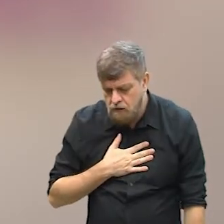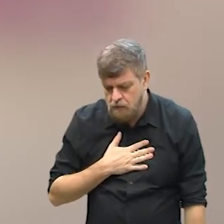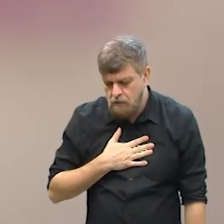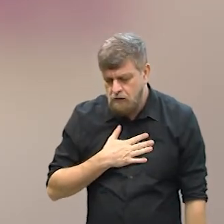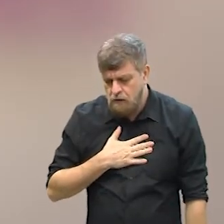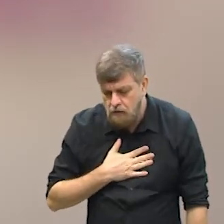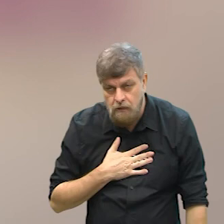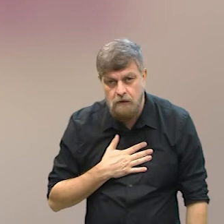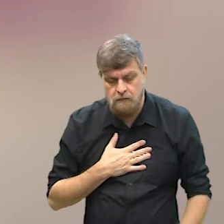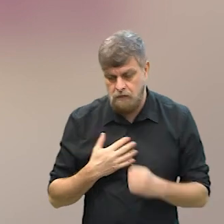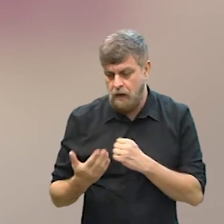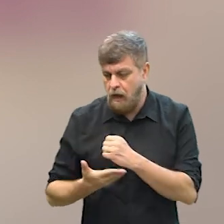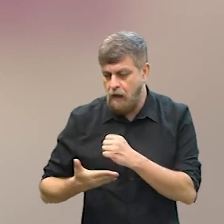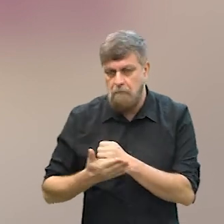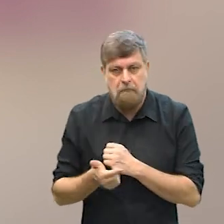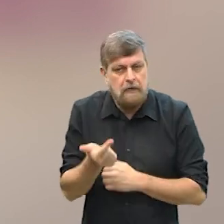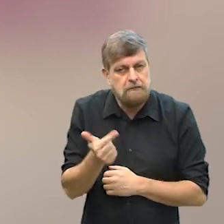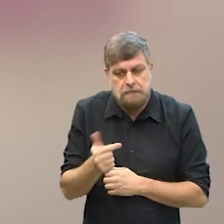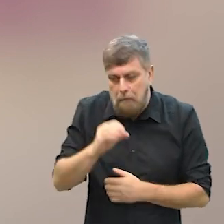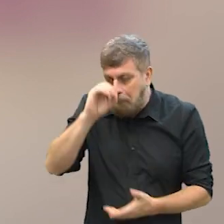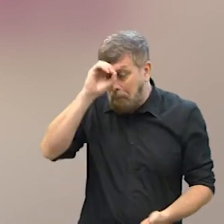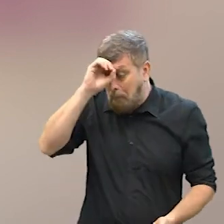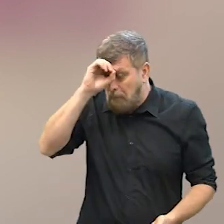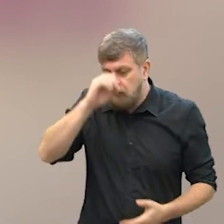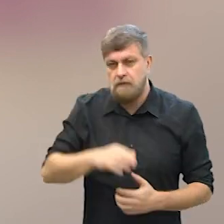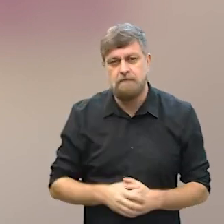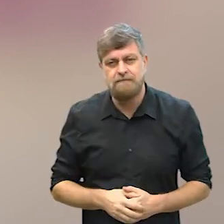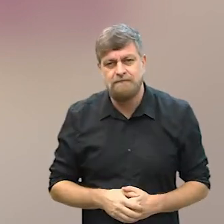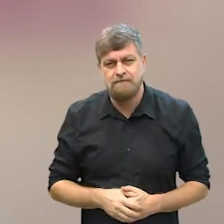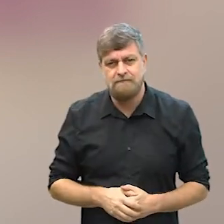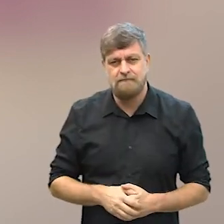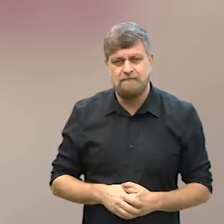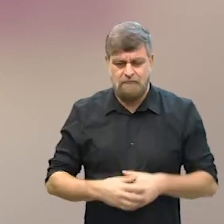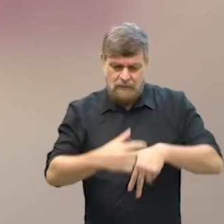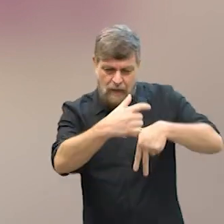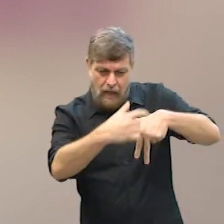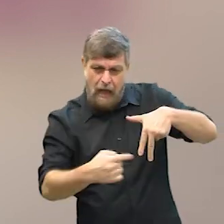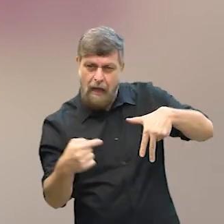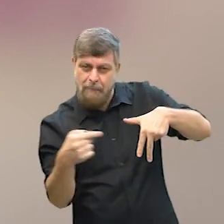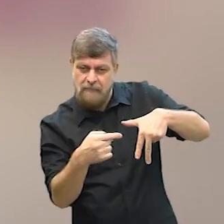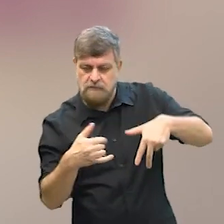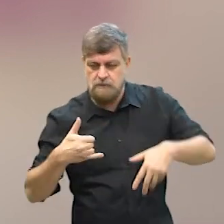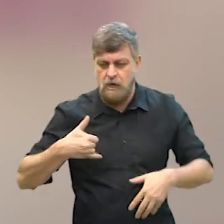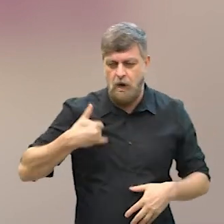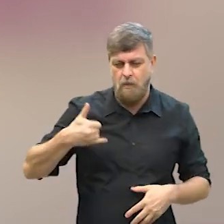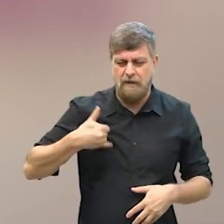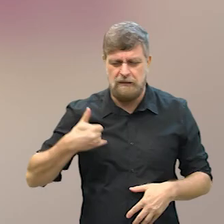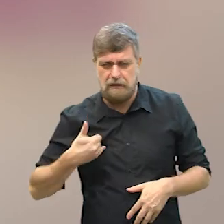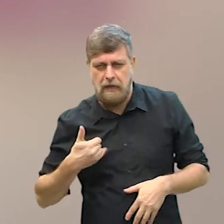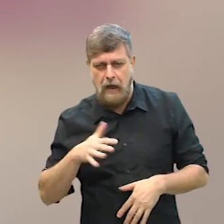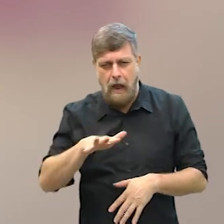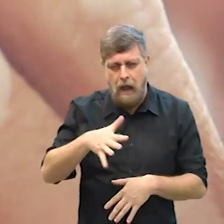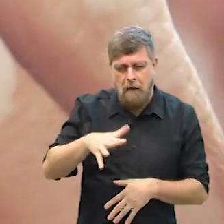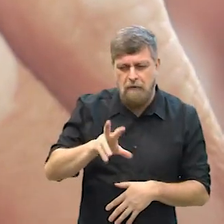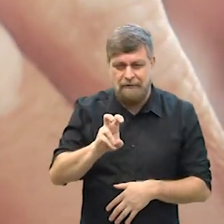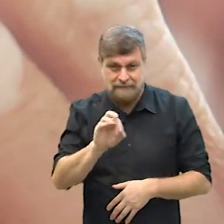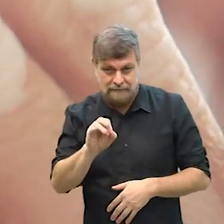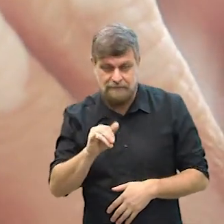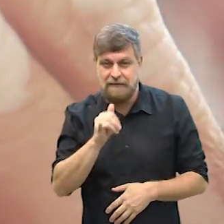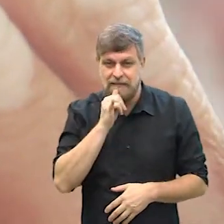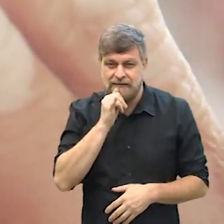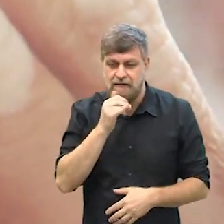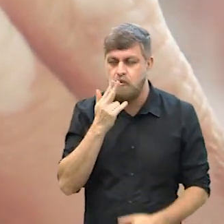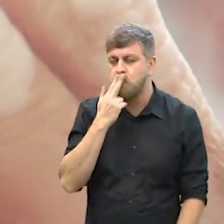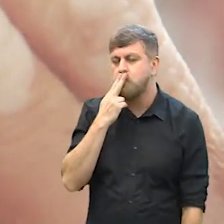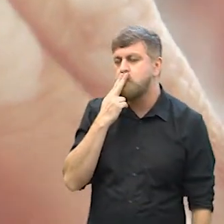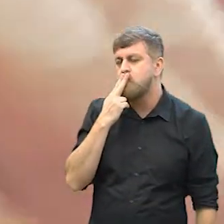e não tem uma causa facilmente identificada, ou seja, indivíduo um paciente de meia idade que tem o hábito